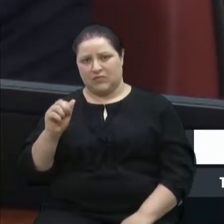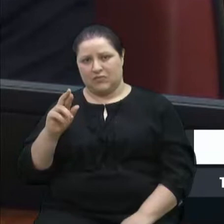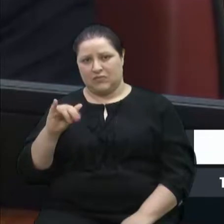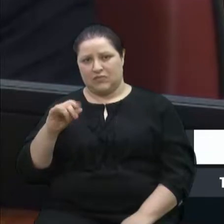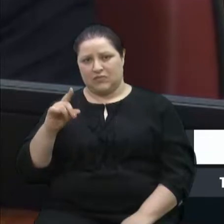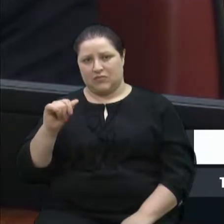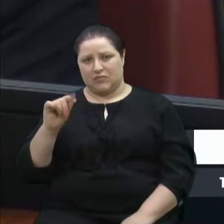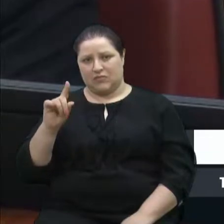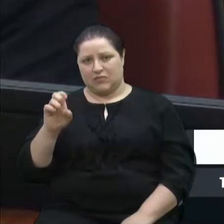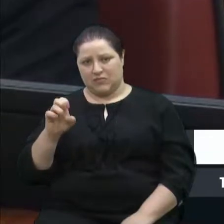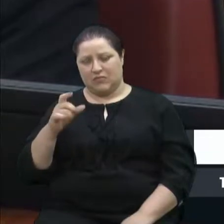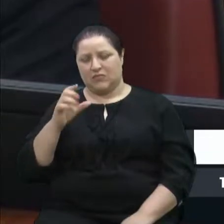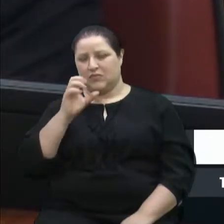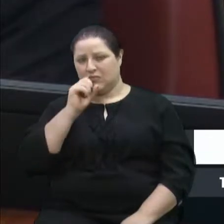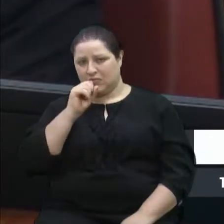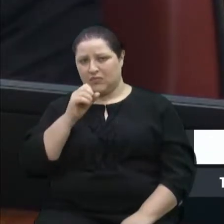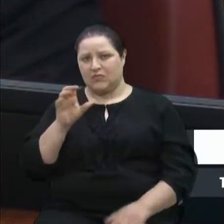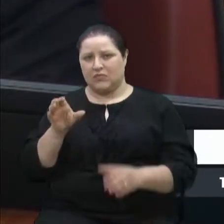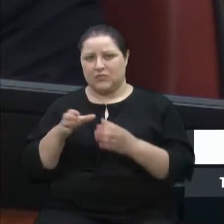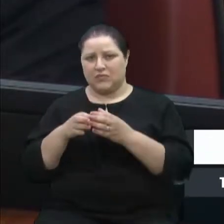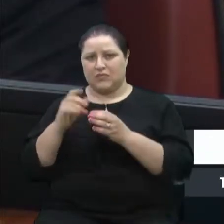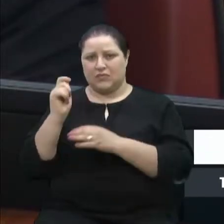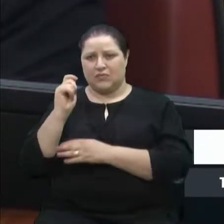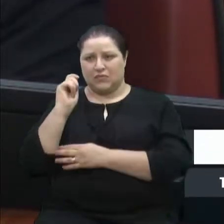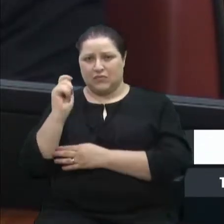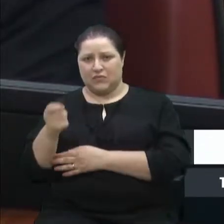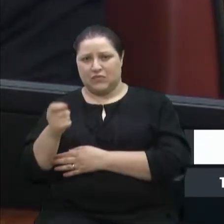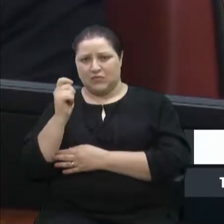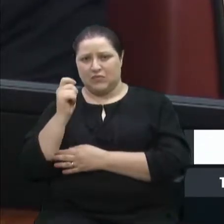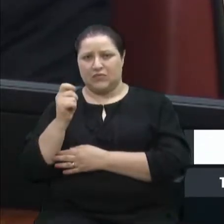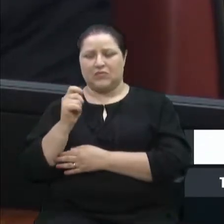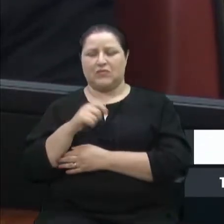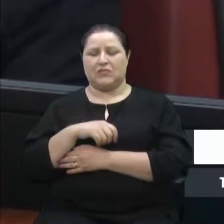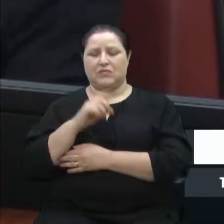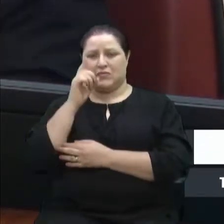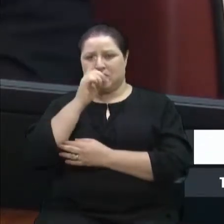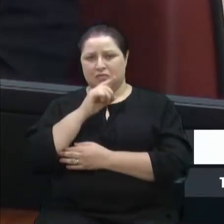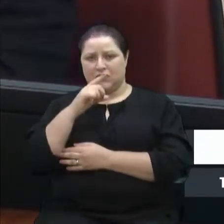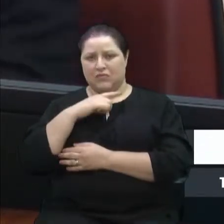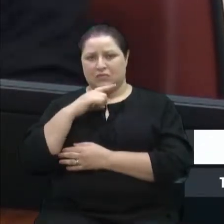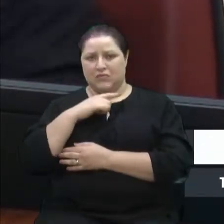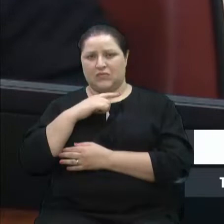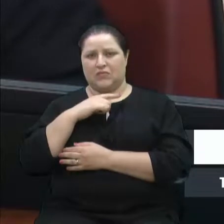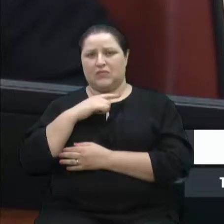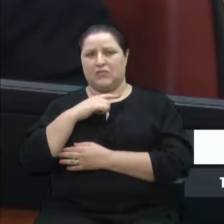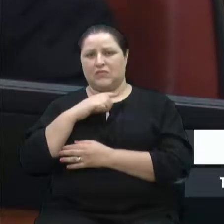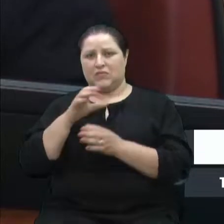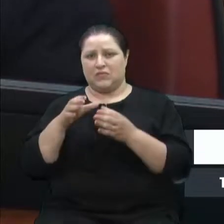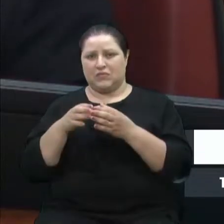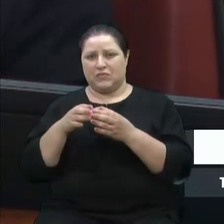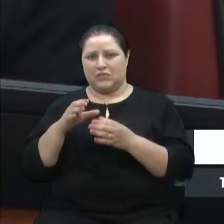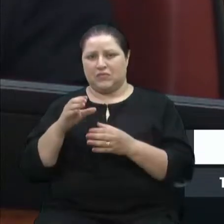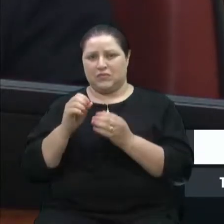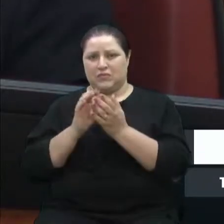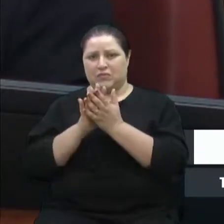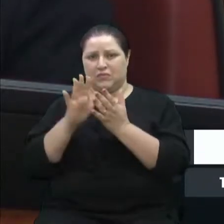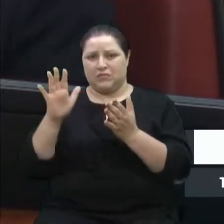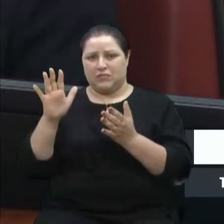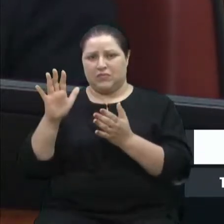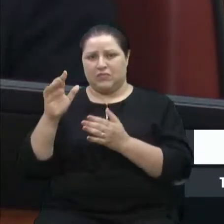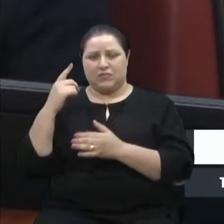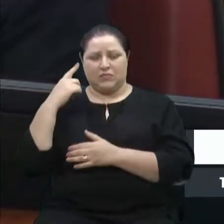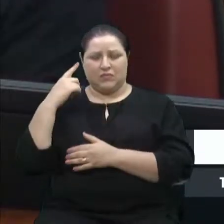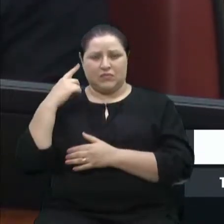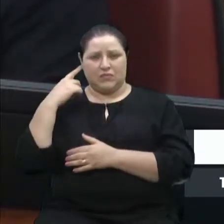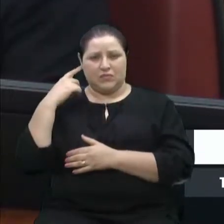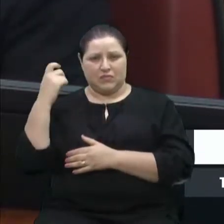vai ter Brilha Som e ainda vai ter aquele desfile é típico dos Agricultores que estarão desfilando ali na avenida